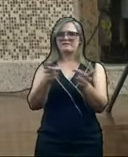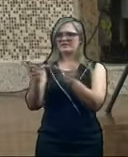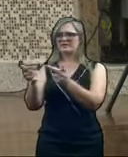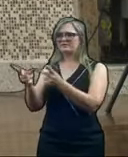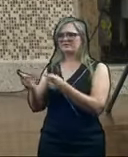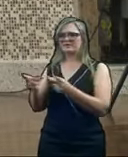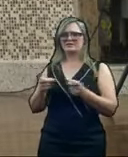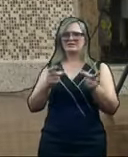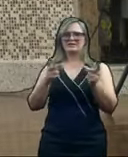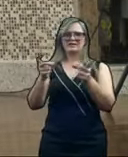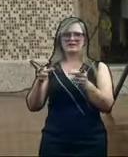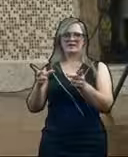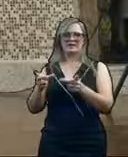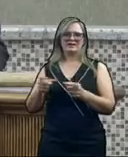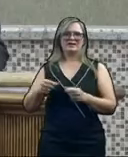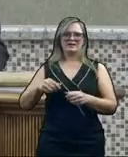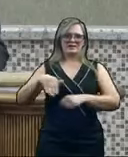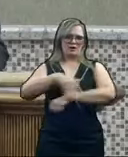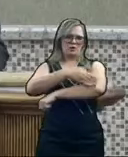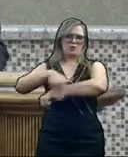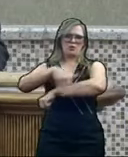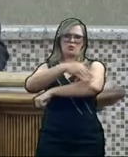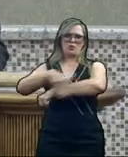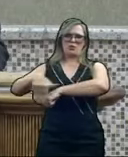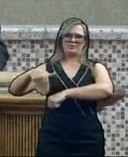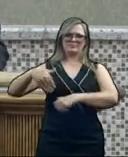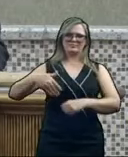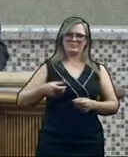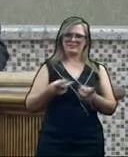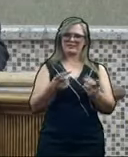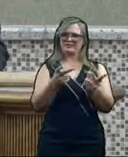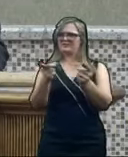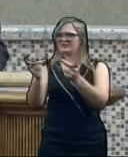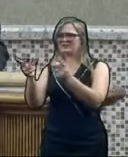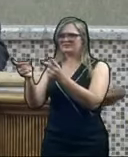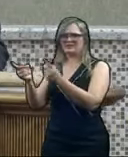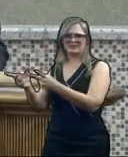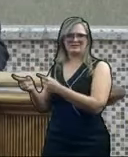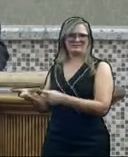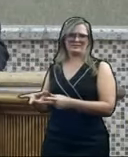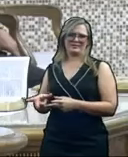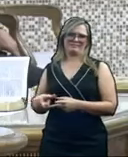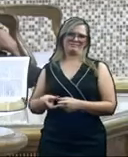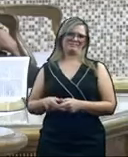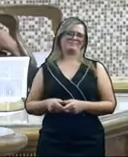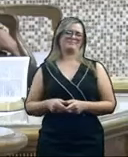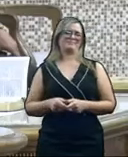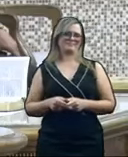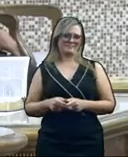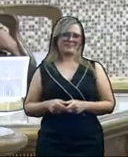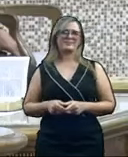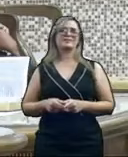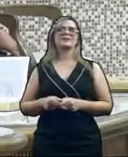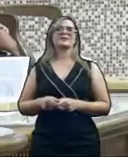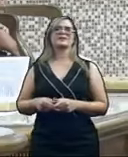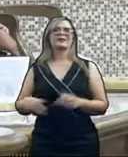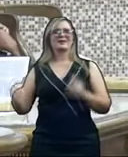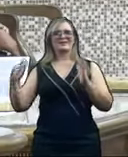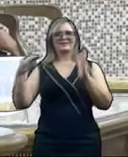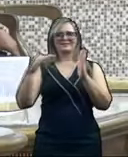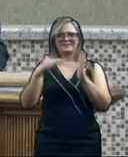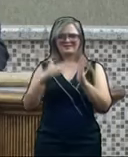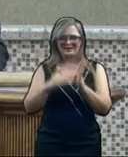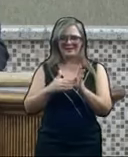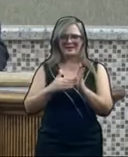jeans e camiseta levantava de manhã para vir para esquerda ou para a direita e foi um tempo até que pude retornar